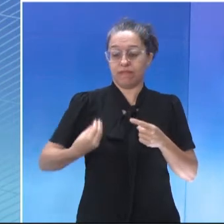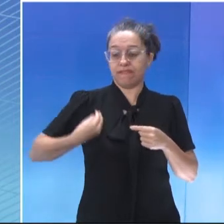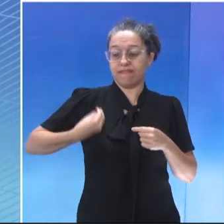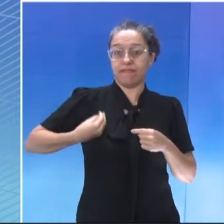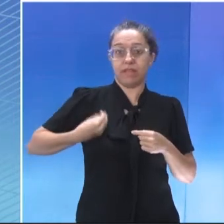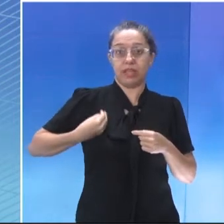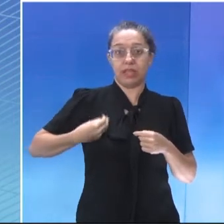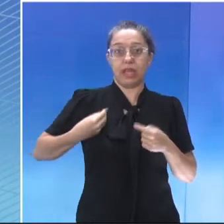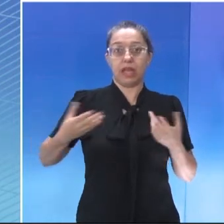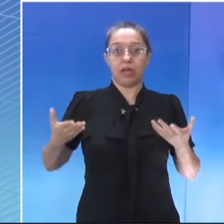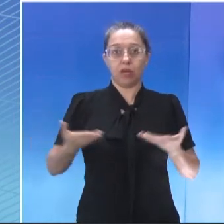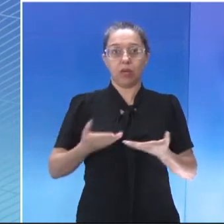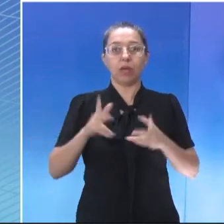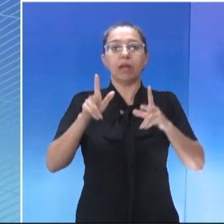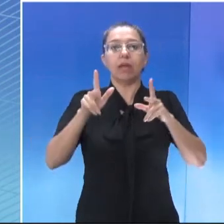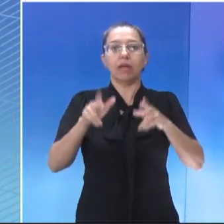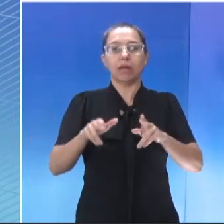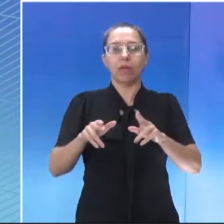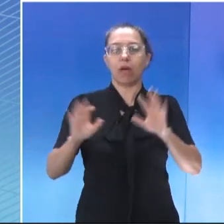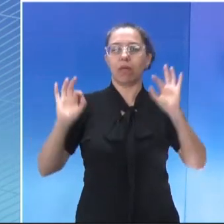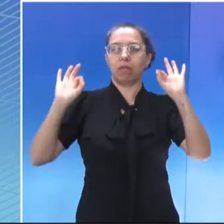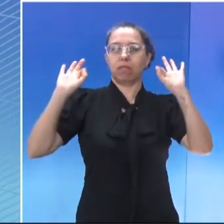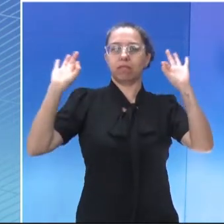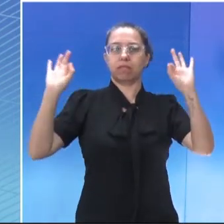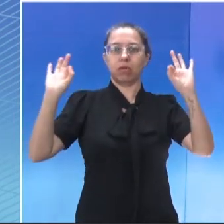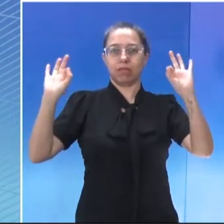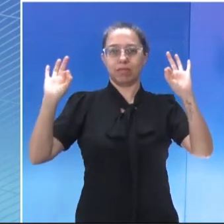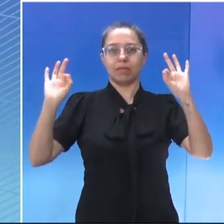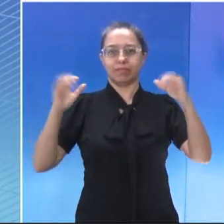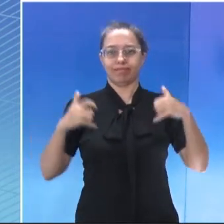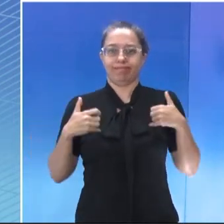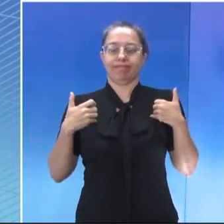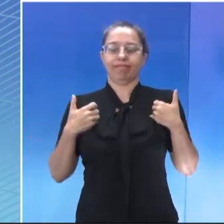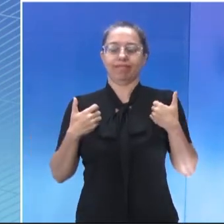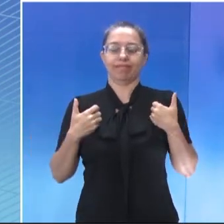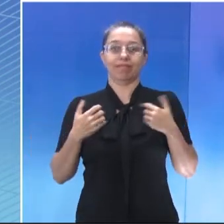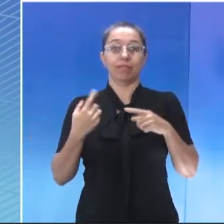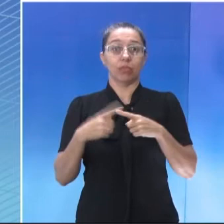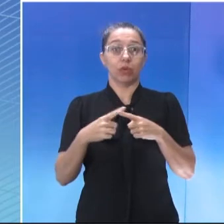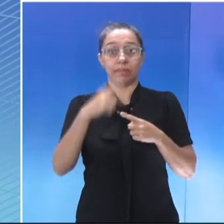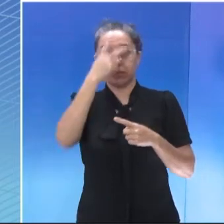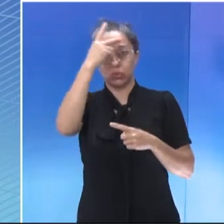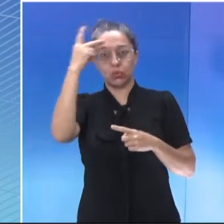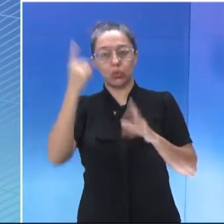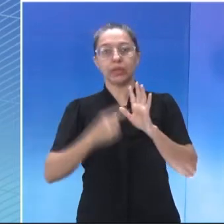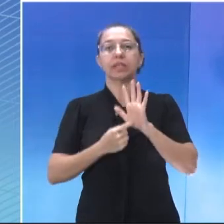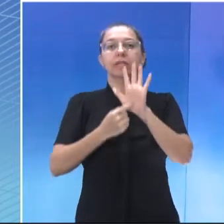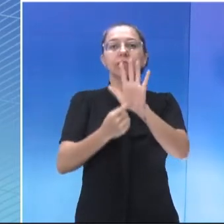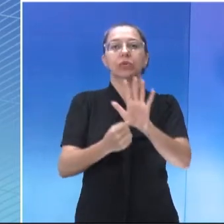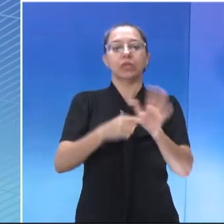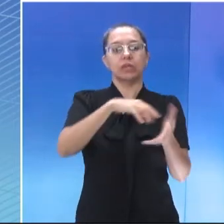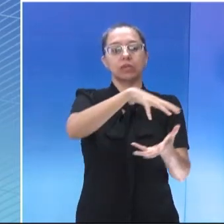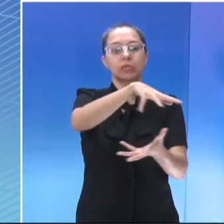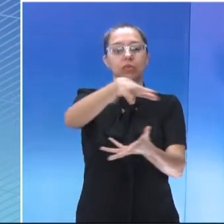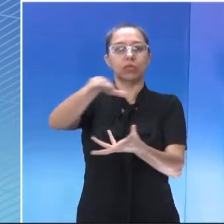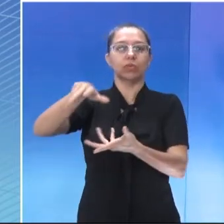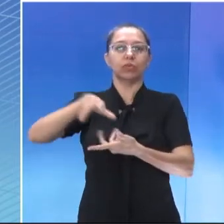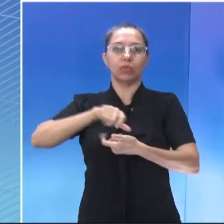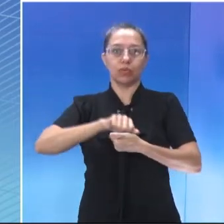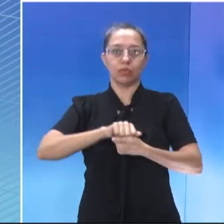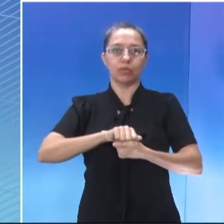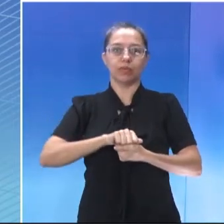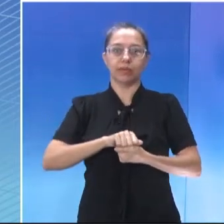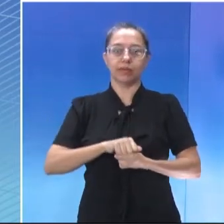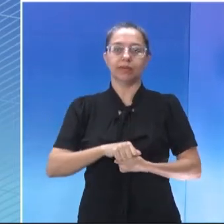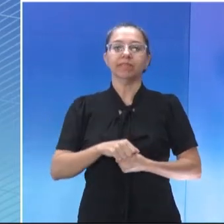ser artista, todo mundo pode ser blogueiro, né? Porque ela está se mostrando para o mundo inteiro, não é verdade?